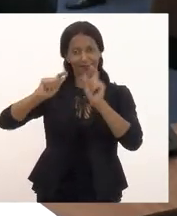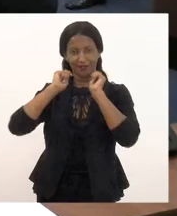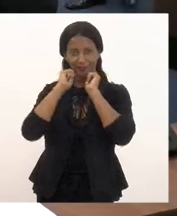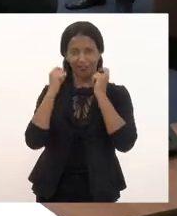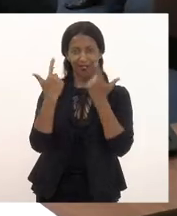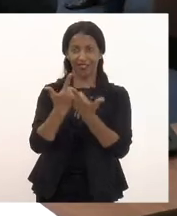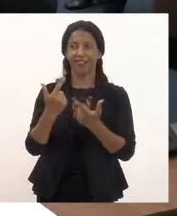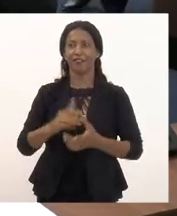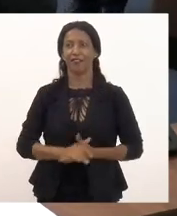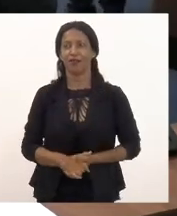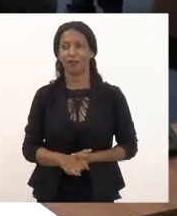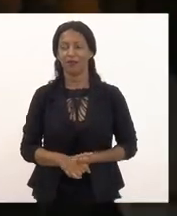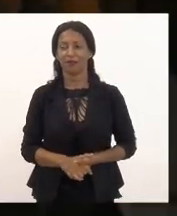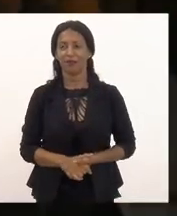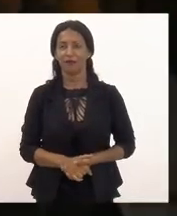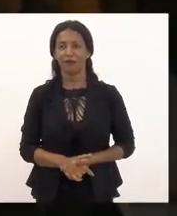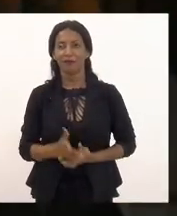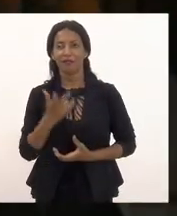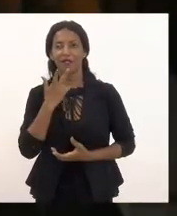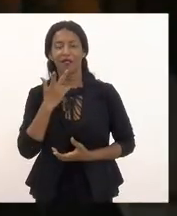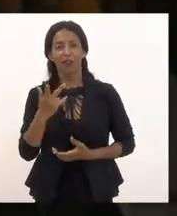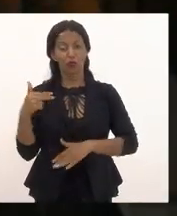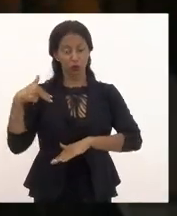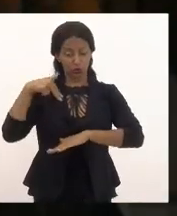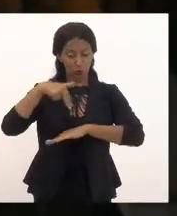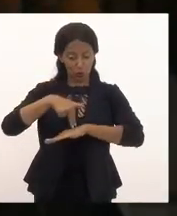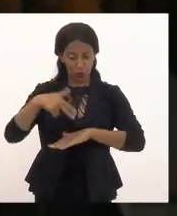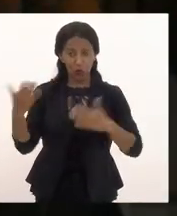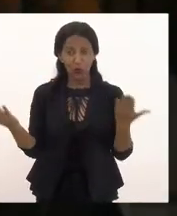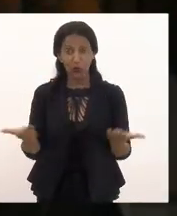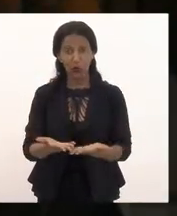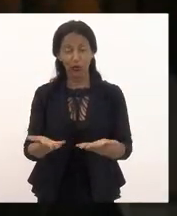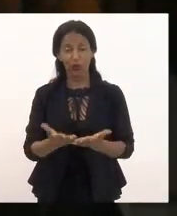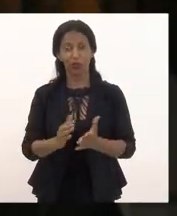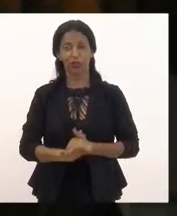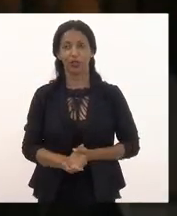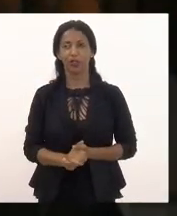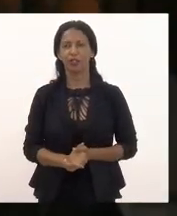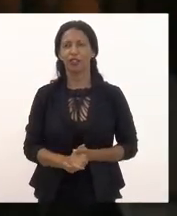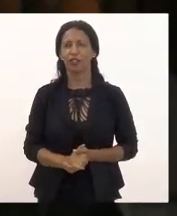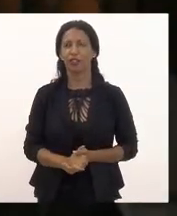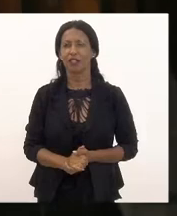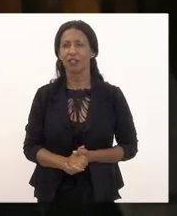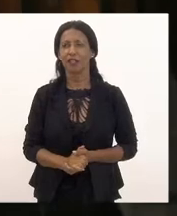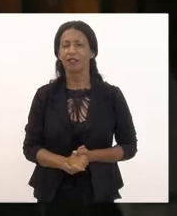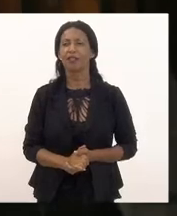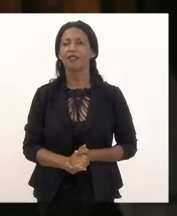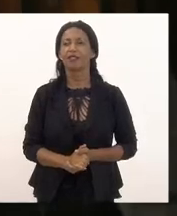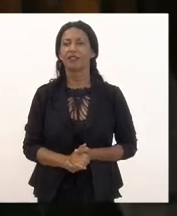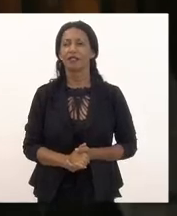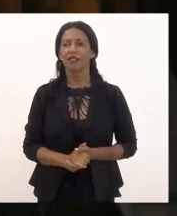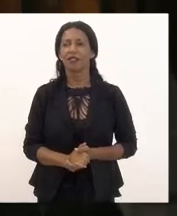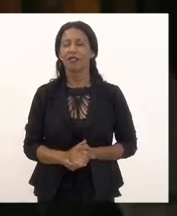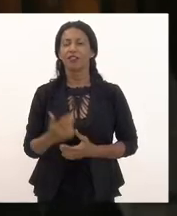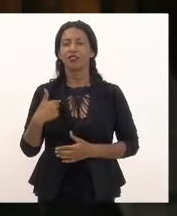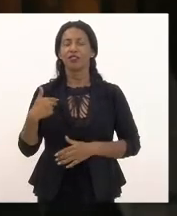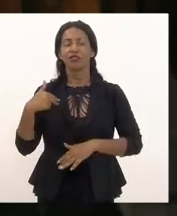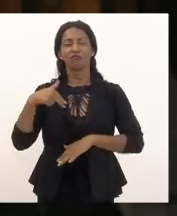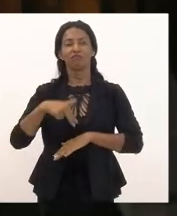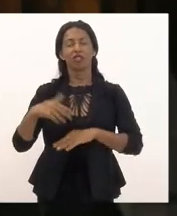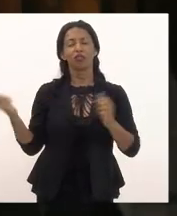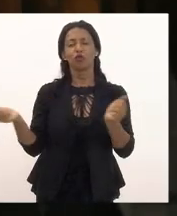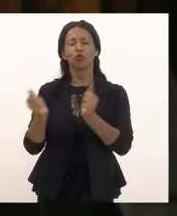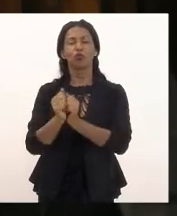Alerge. Eu faço questão de subir nessa tribuna hoje e muito feliz e honrado de estar aqui ao lado